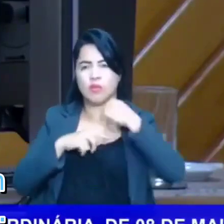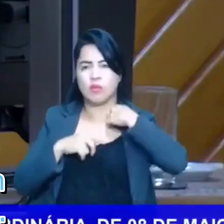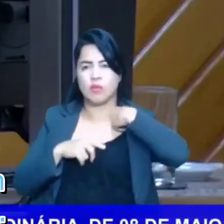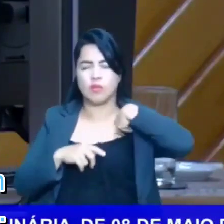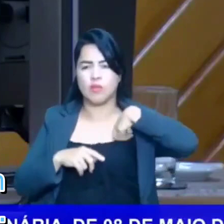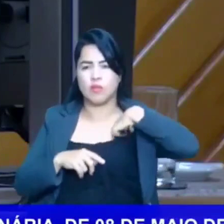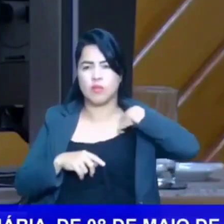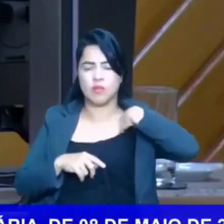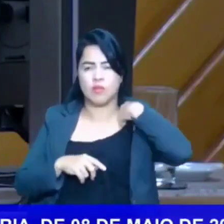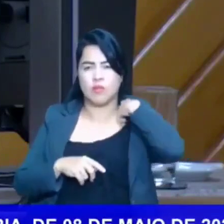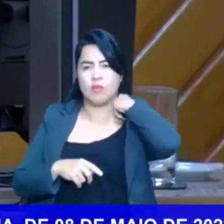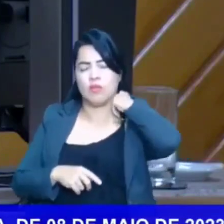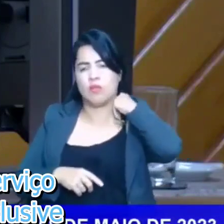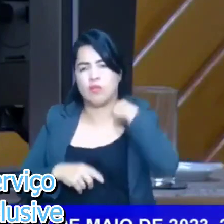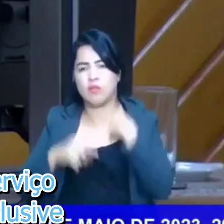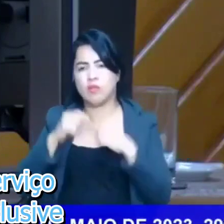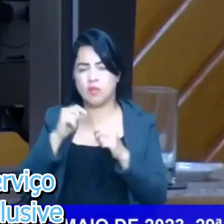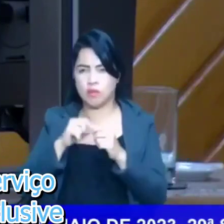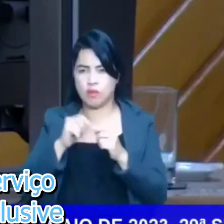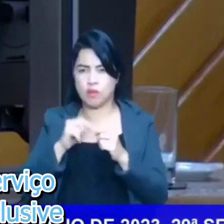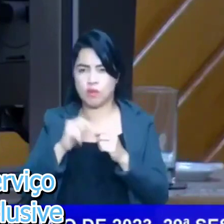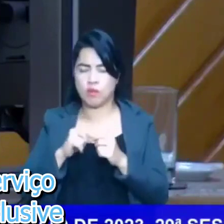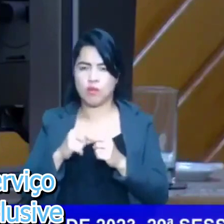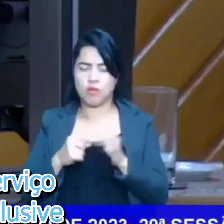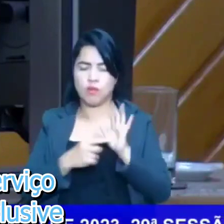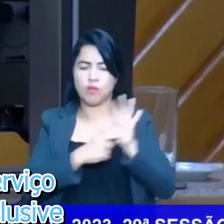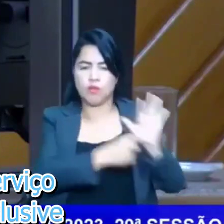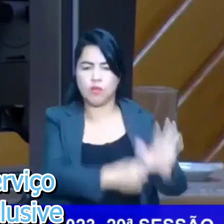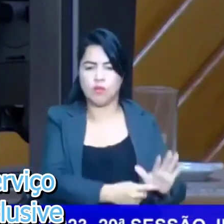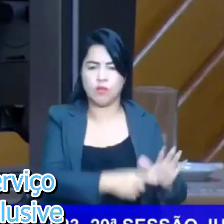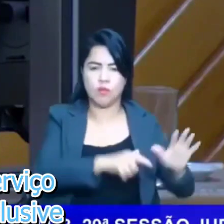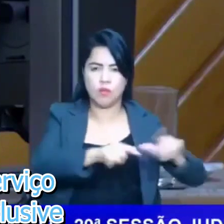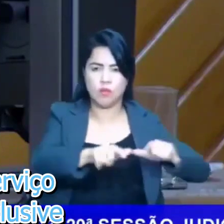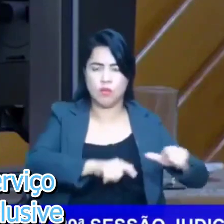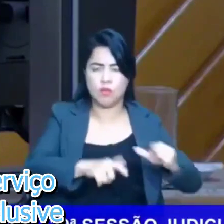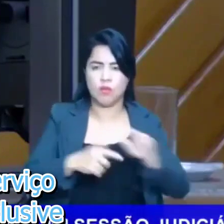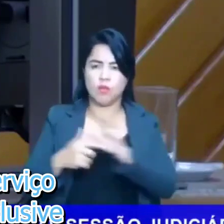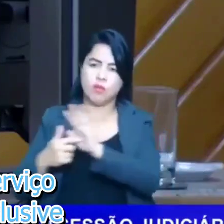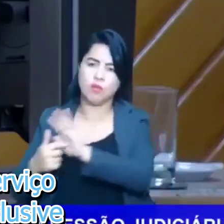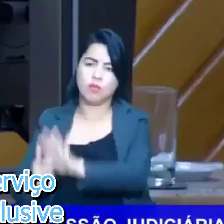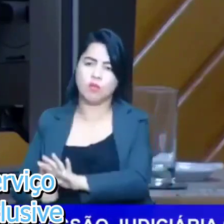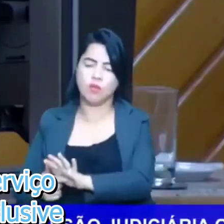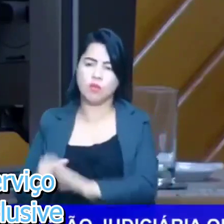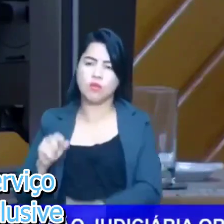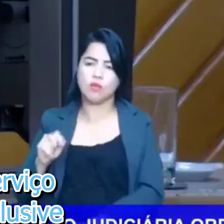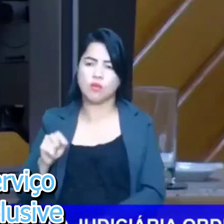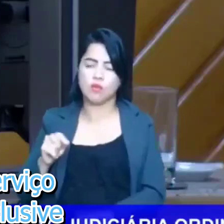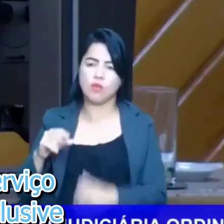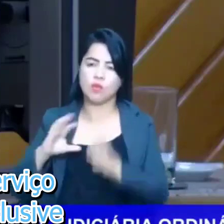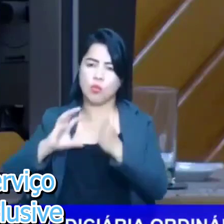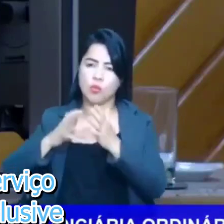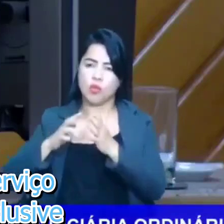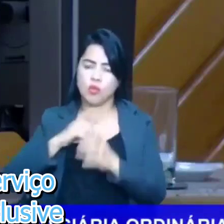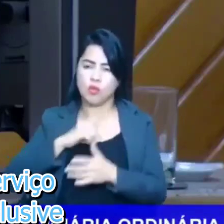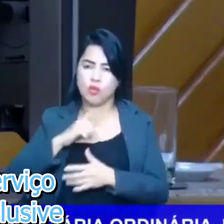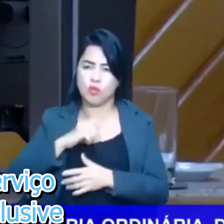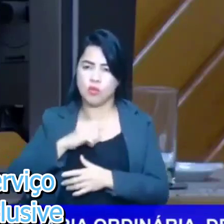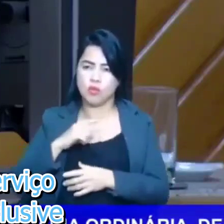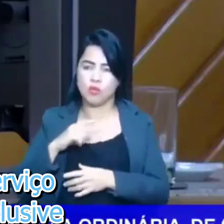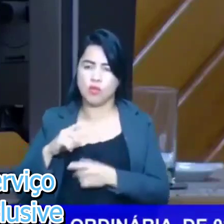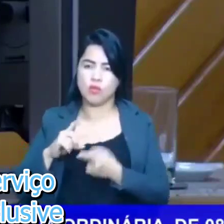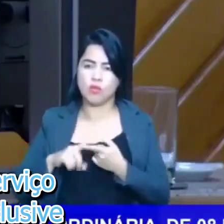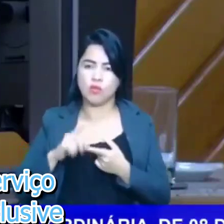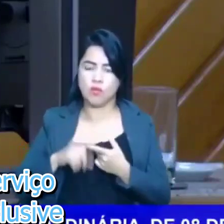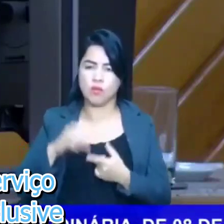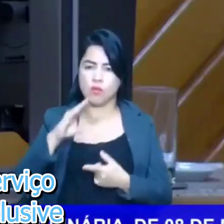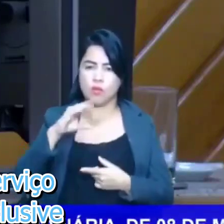inúmeros precedentes, fazendo o cotejamento entre a demonstração do serviço e aquilo que o partido alega, e rejeitando